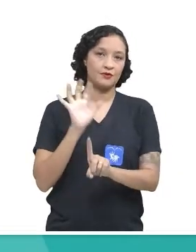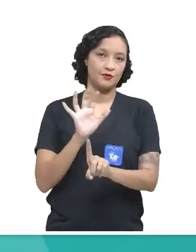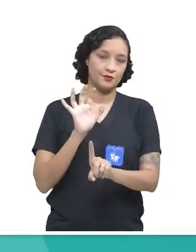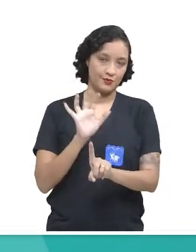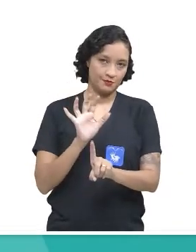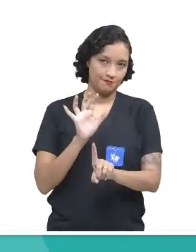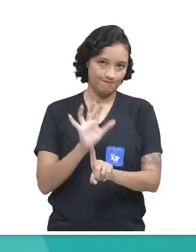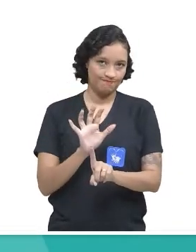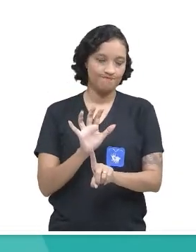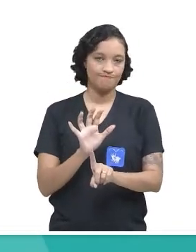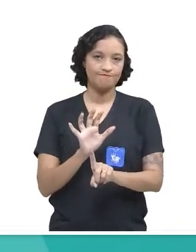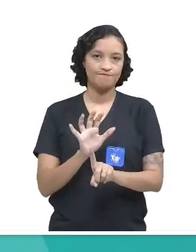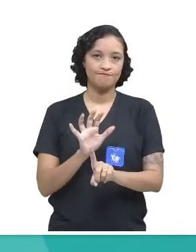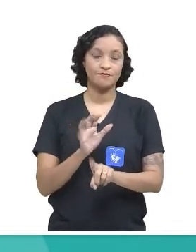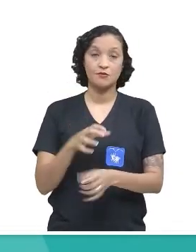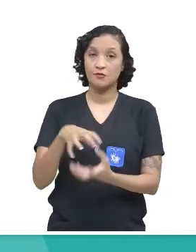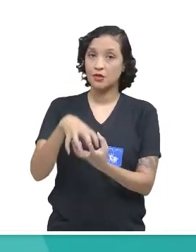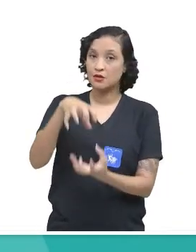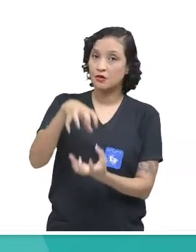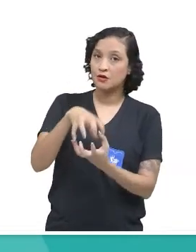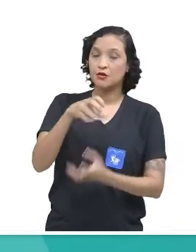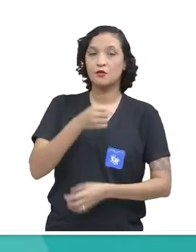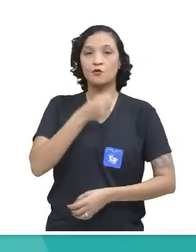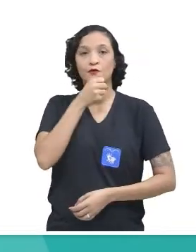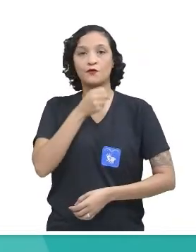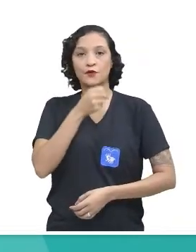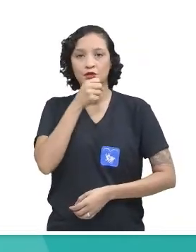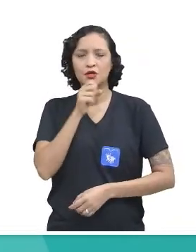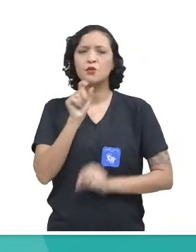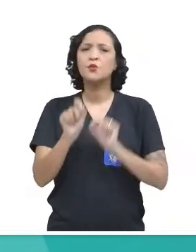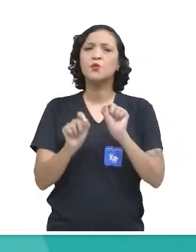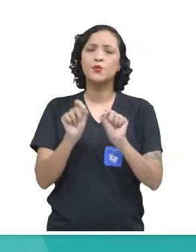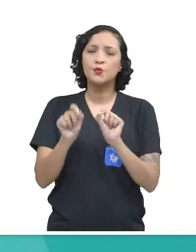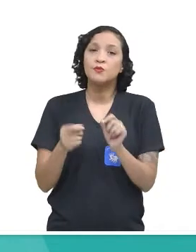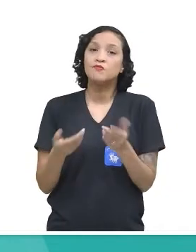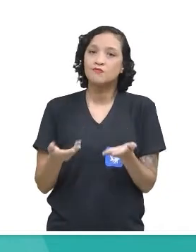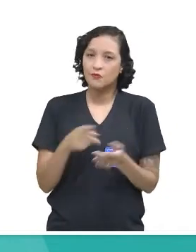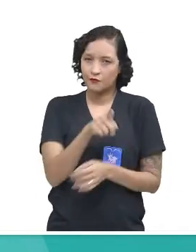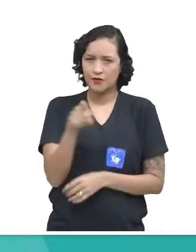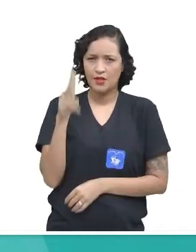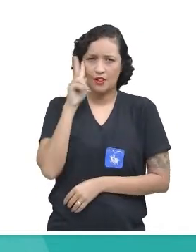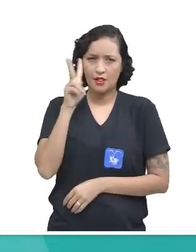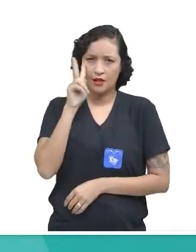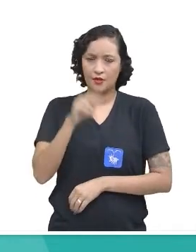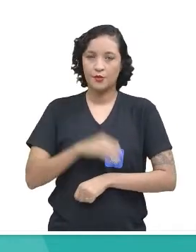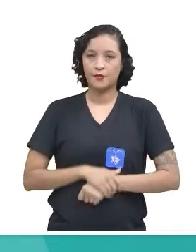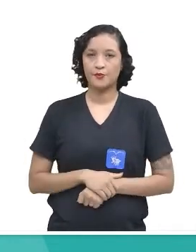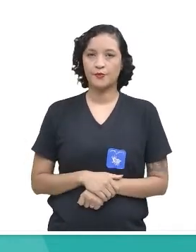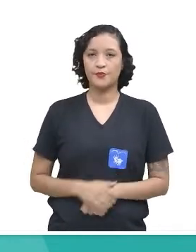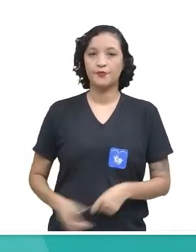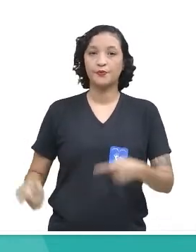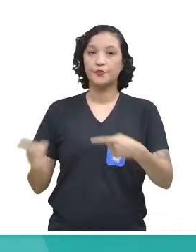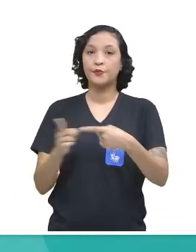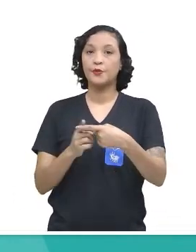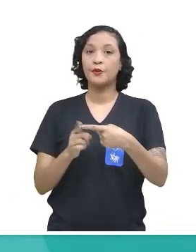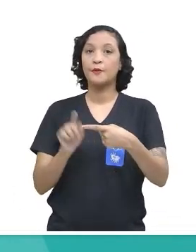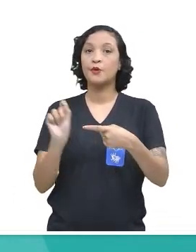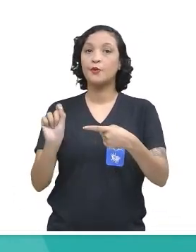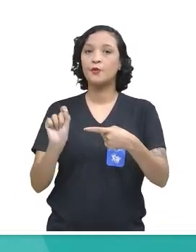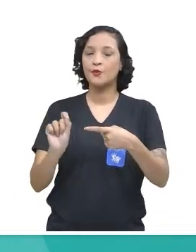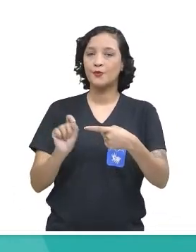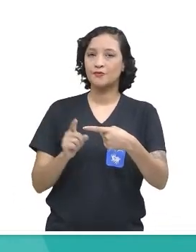determinantes para o envelhecimento. Quais são esses fatores? Vocês lembram ainda? O primeiro fator, qual é, minha